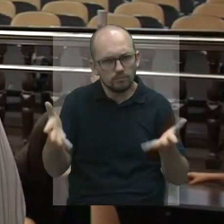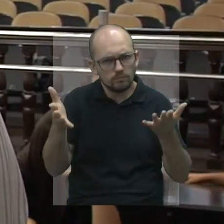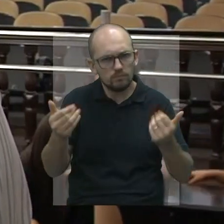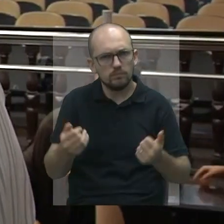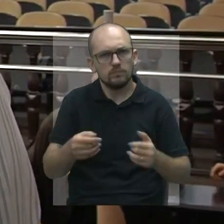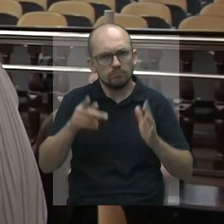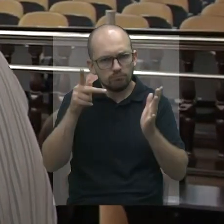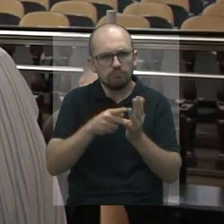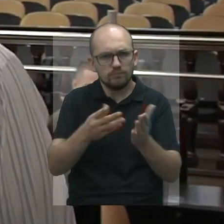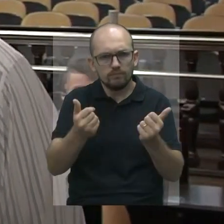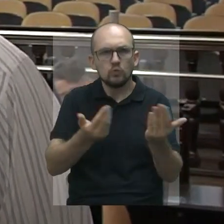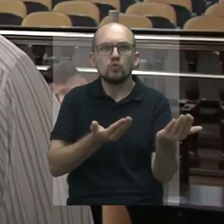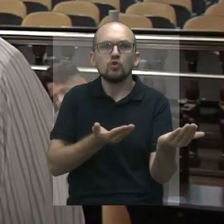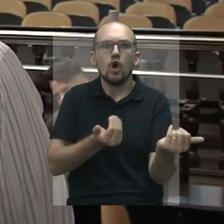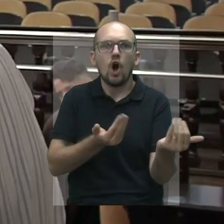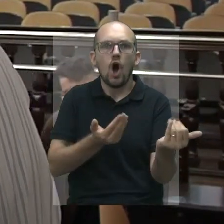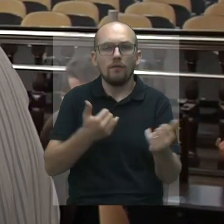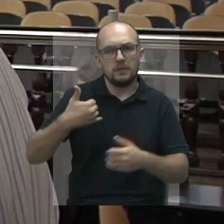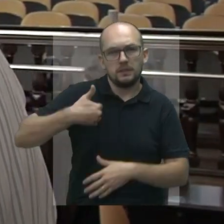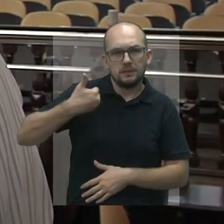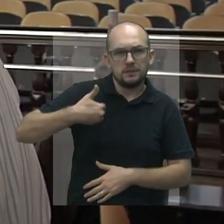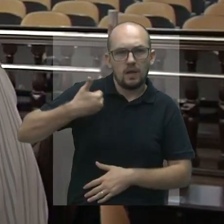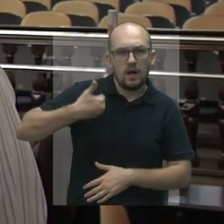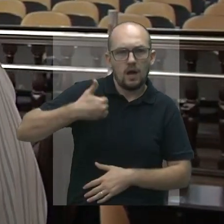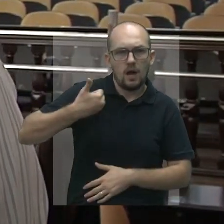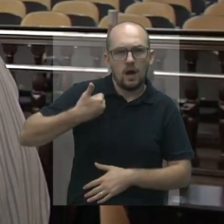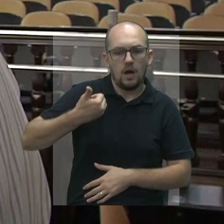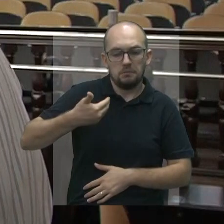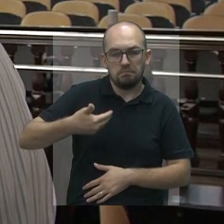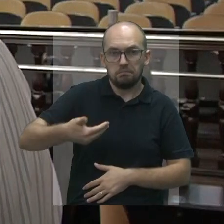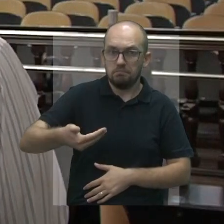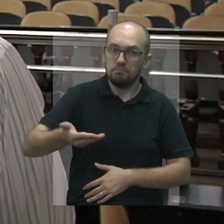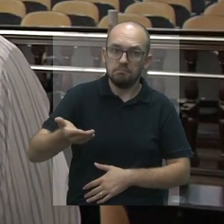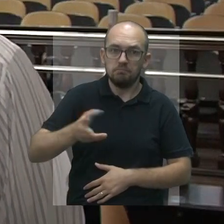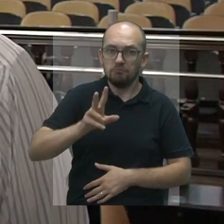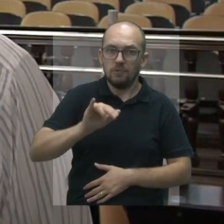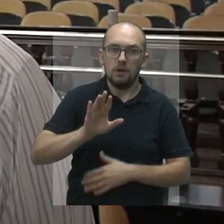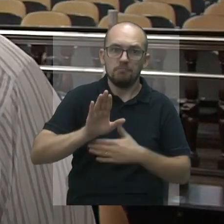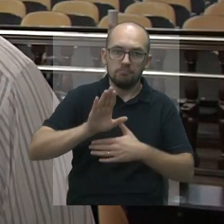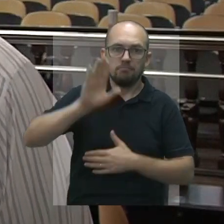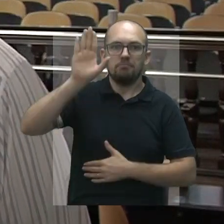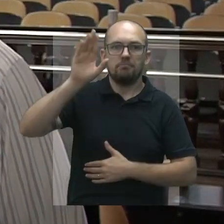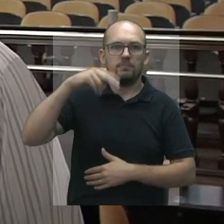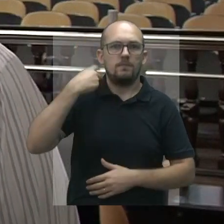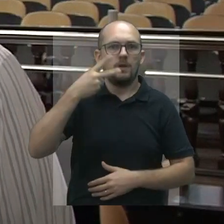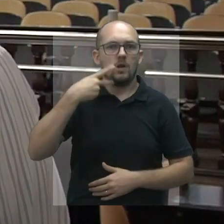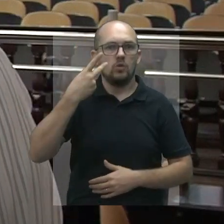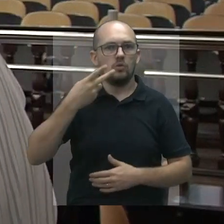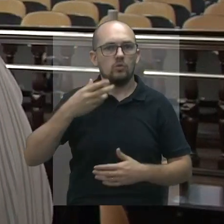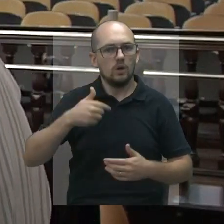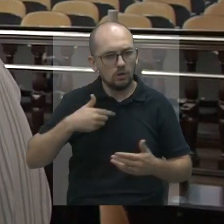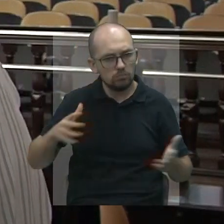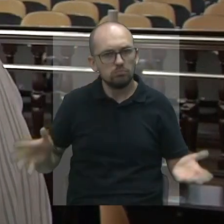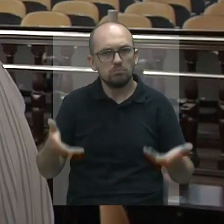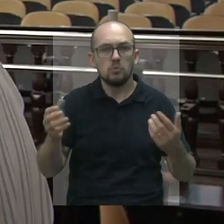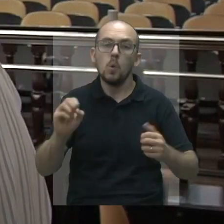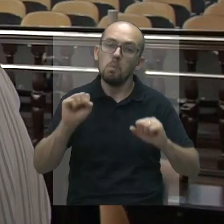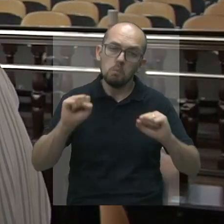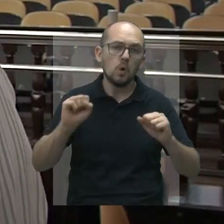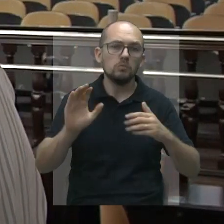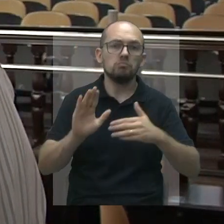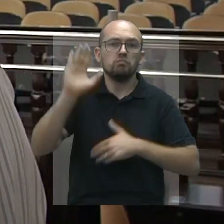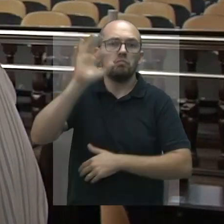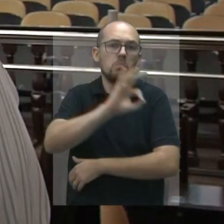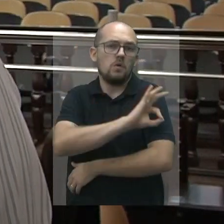esses jovens que já estão na idade inclusive de se candidatar a vereadores ou até prefeito no